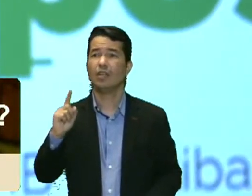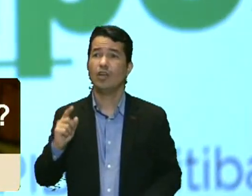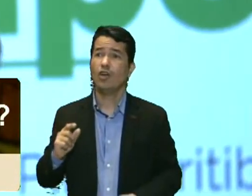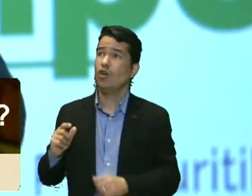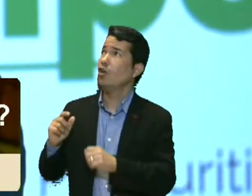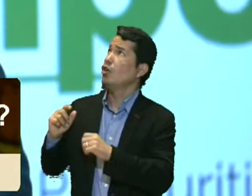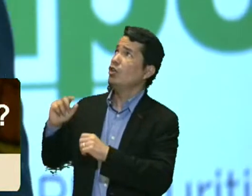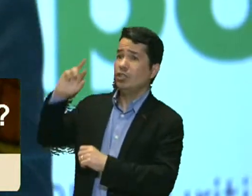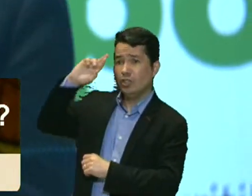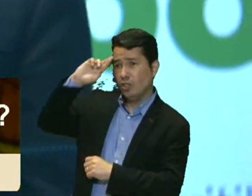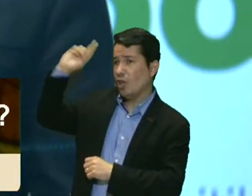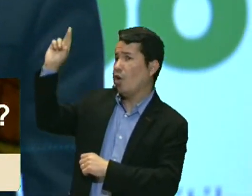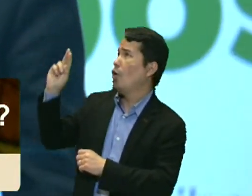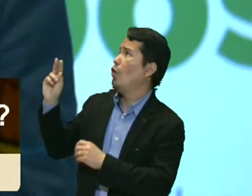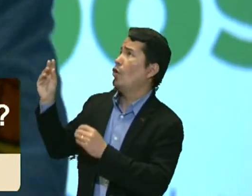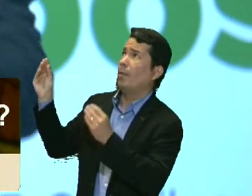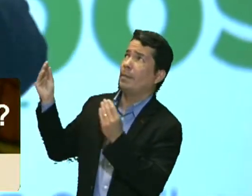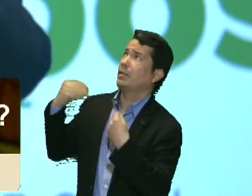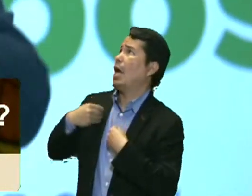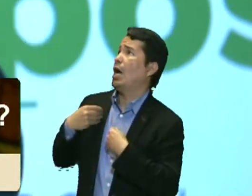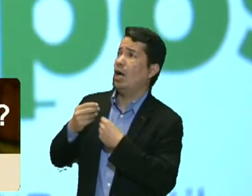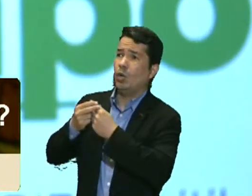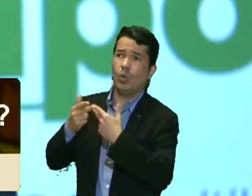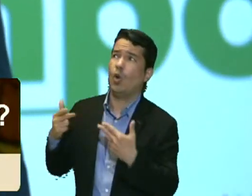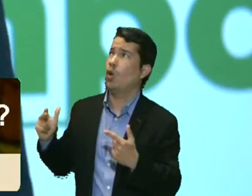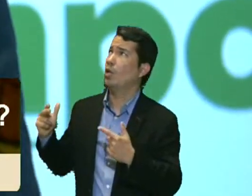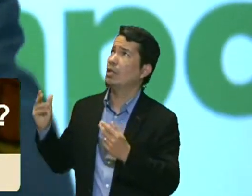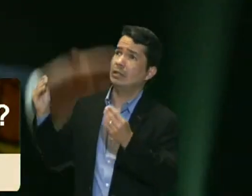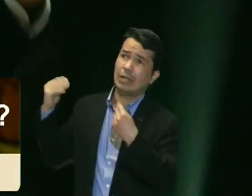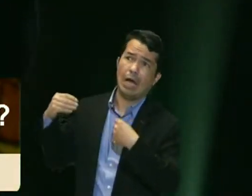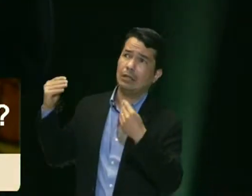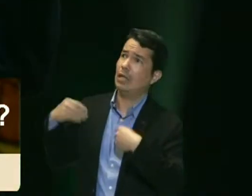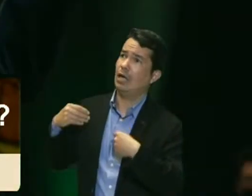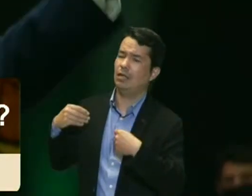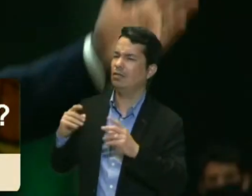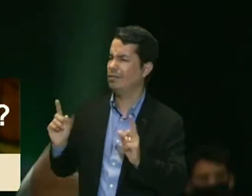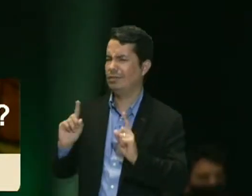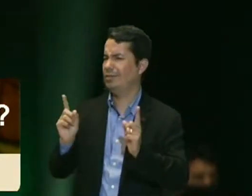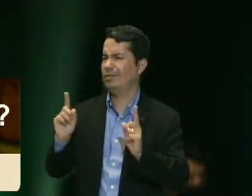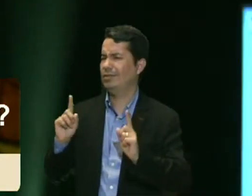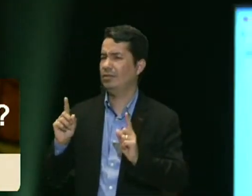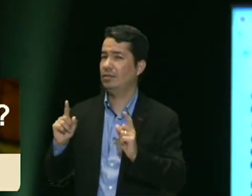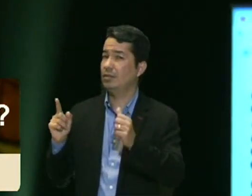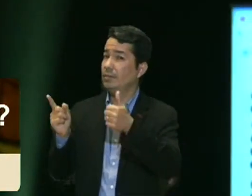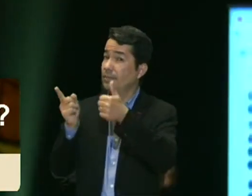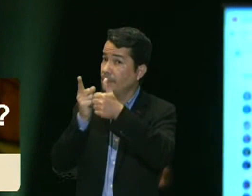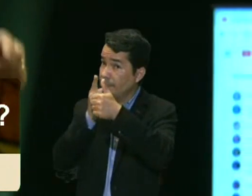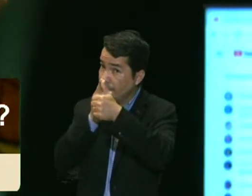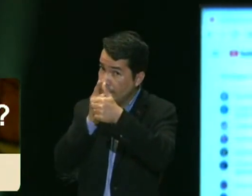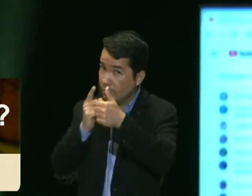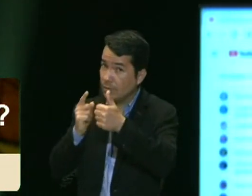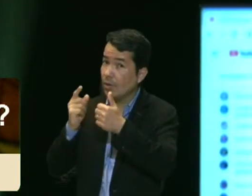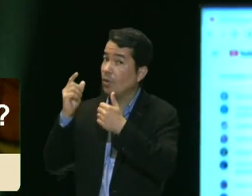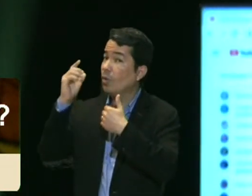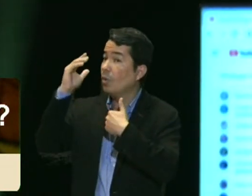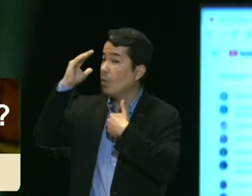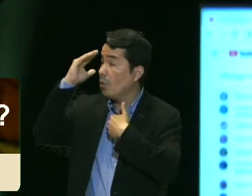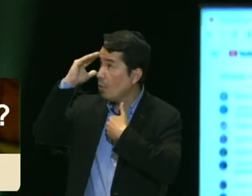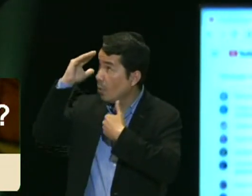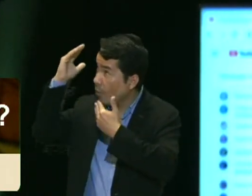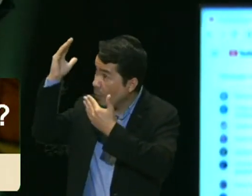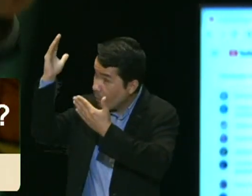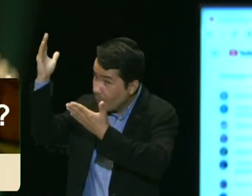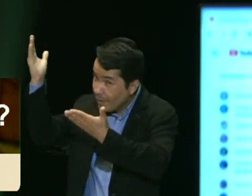eu preciso que o Senhor transforme essas dificuldades em vitória. Ah, Senhor, eu preciso. Não. Você vai